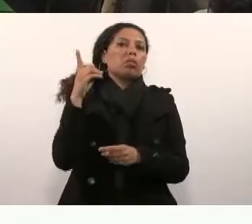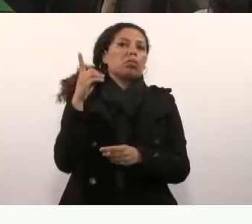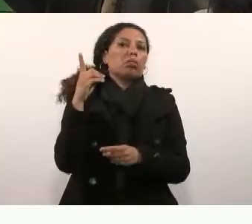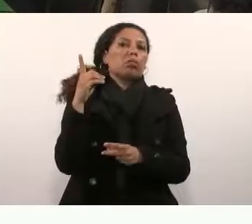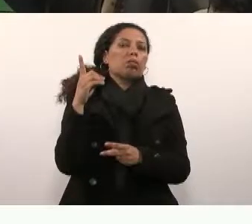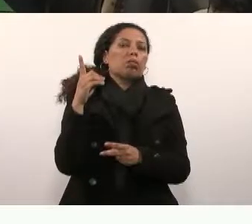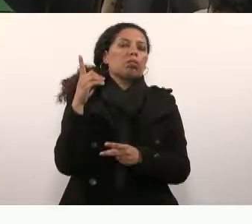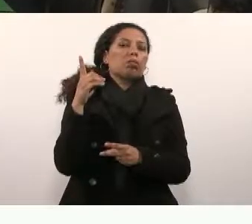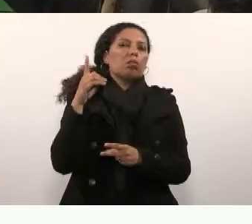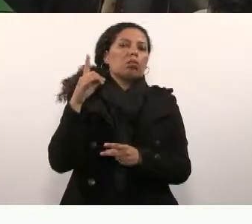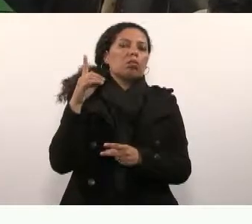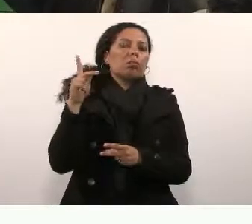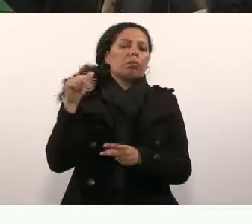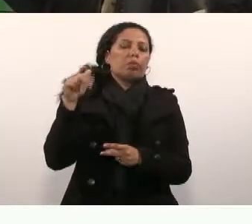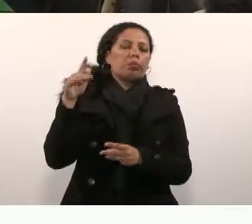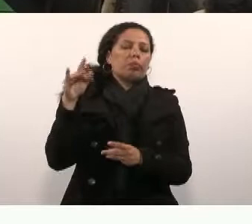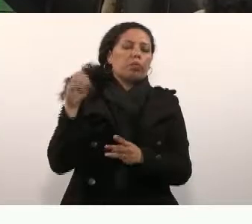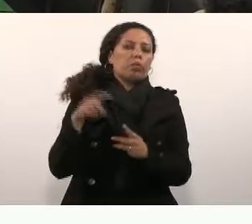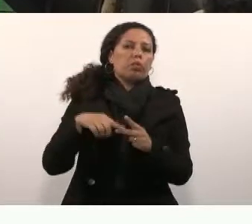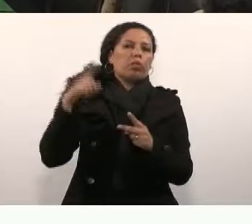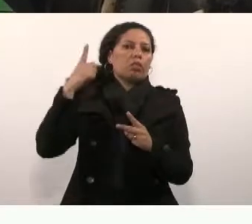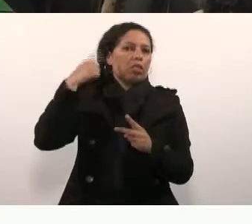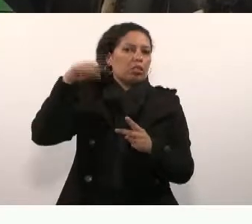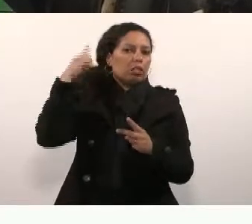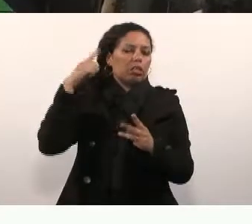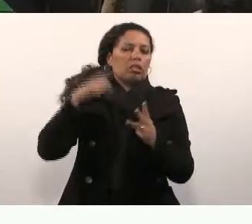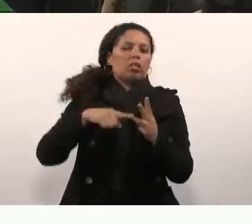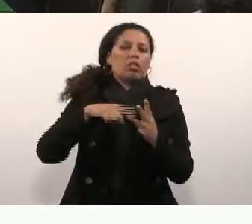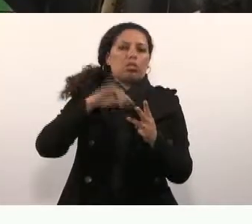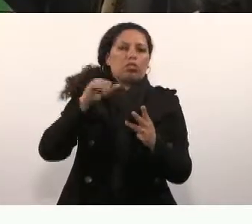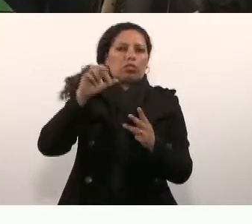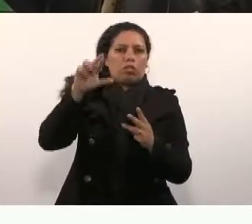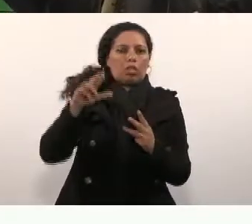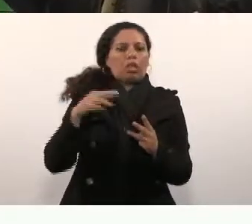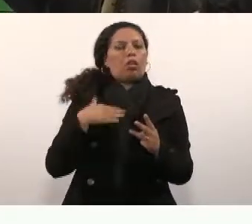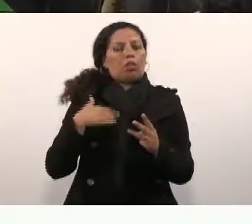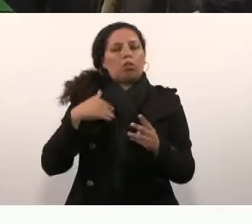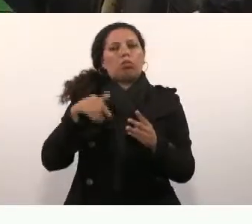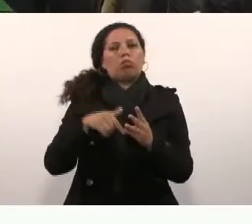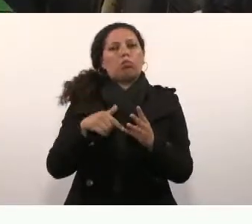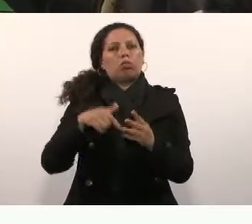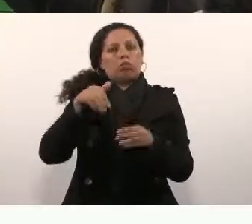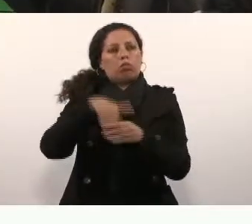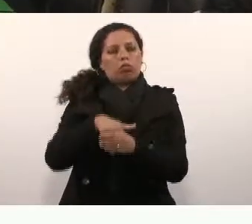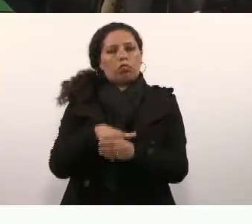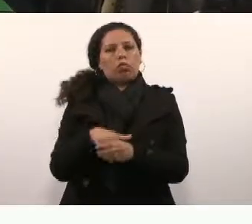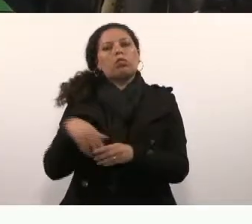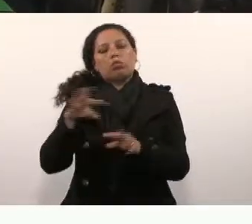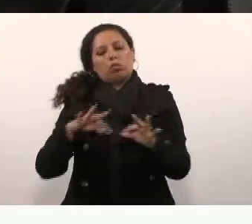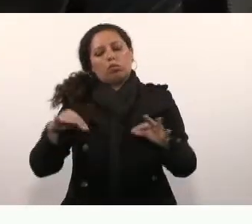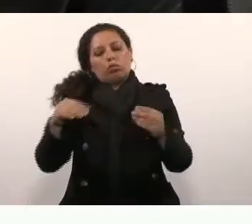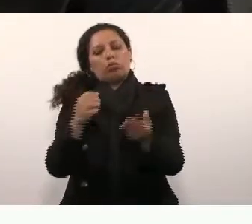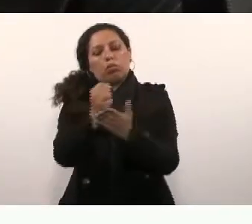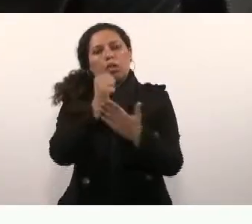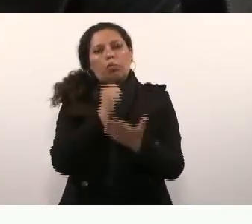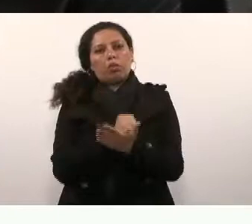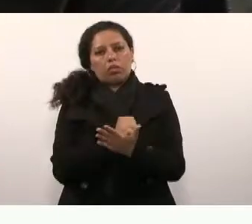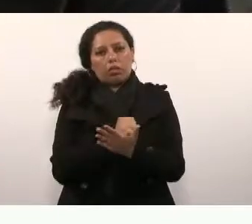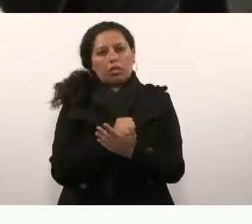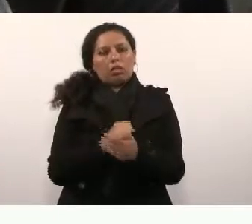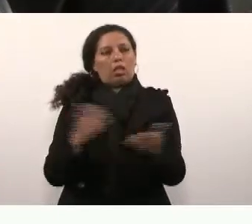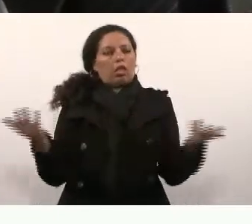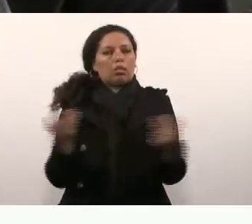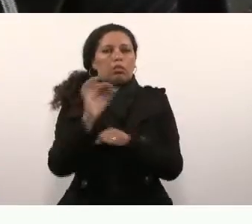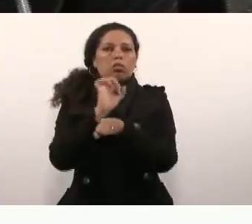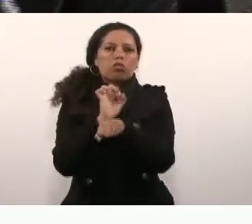Deputado Jair Bittencourt. Favorável. Deputado Valdec Carneiro. Favorável. Também voto favorável, e a gente fica, então, na espera